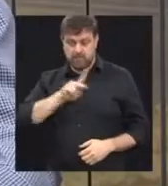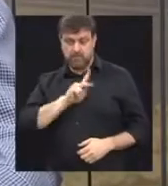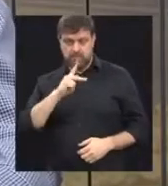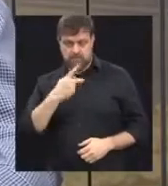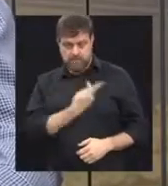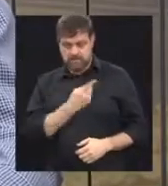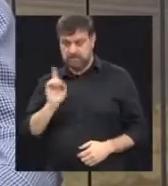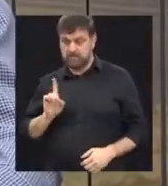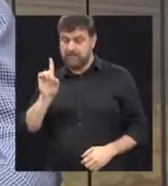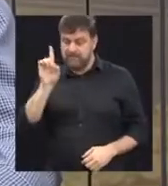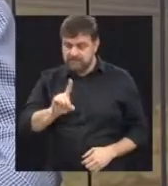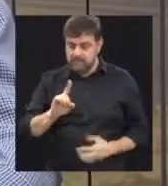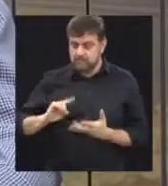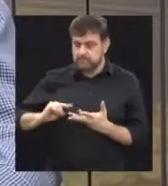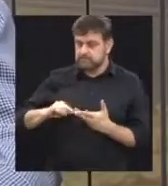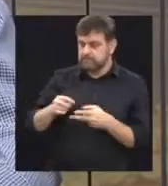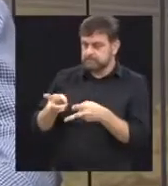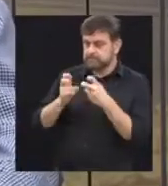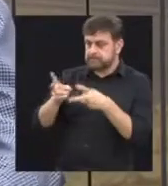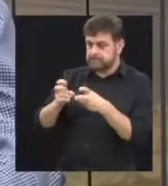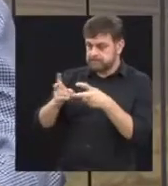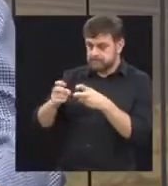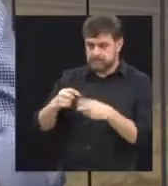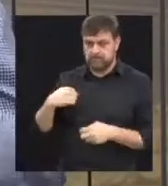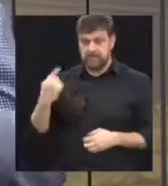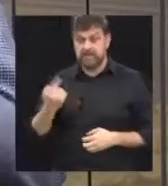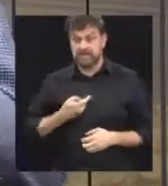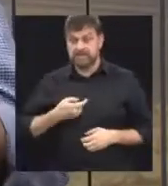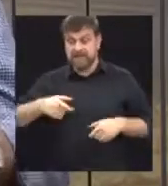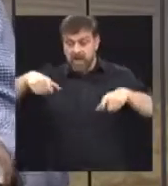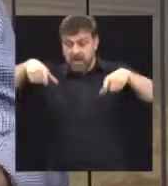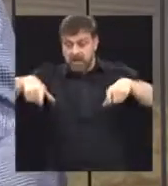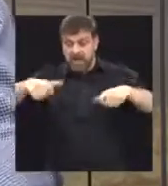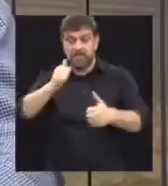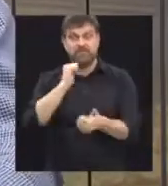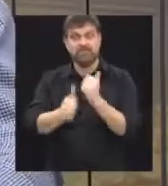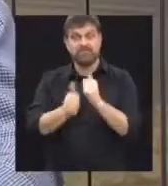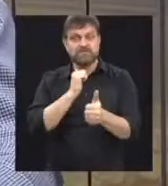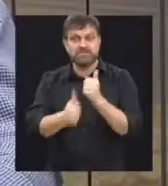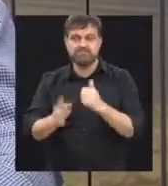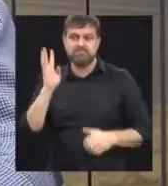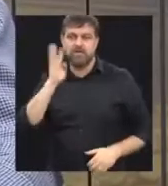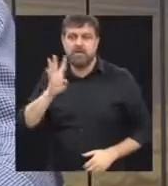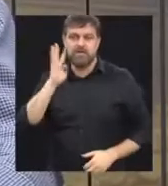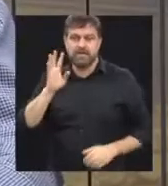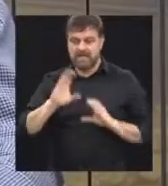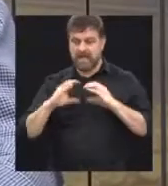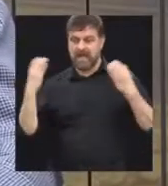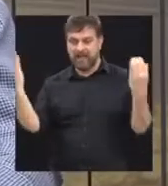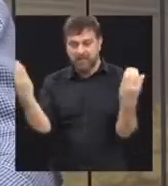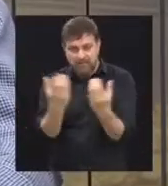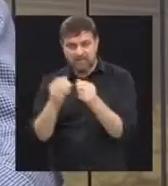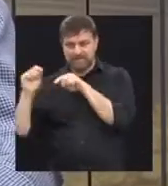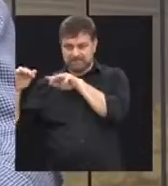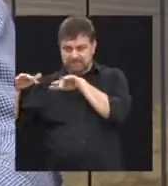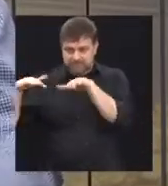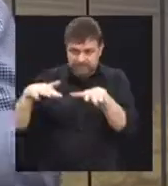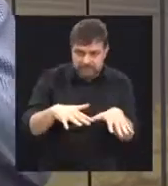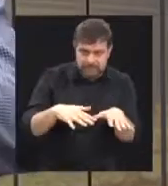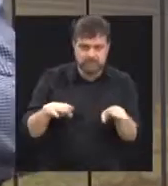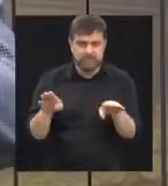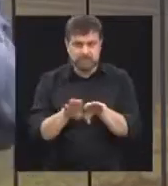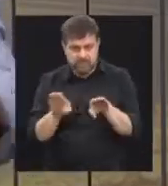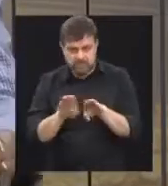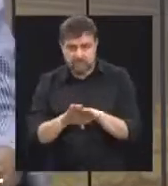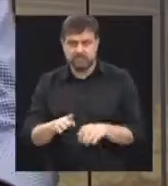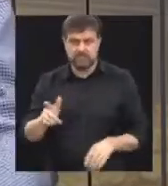lá, viu as nossas necessidades. Nós queremos colocar um campo de futebol lá, bacana, para a comunidade utilizar,